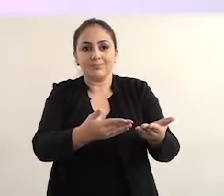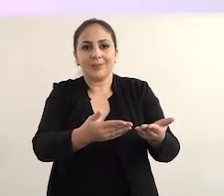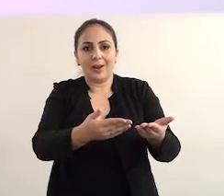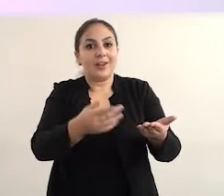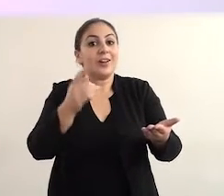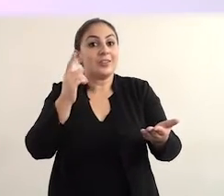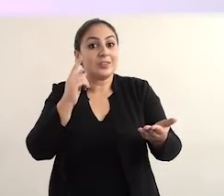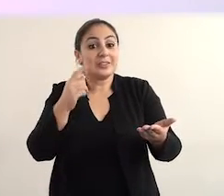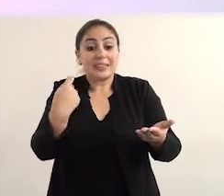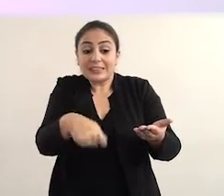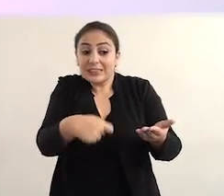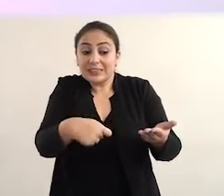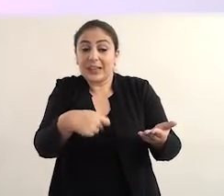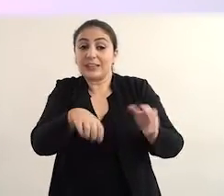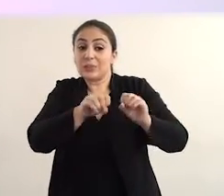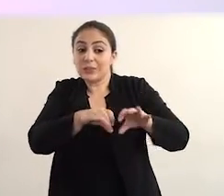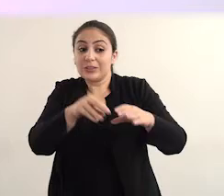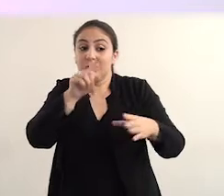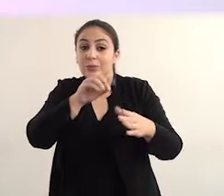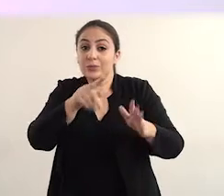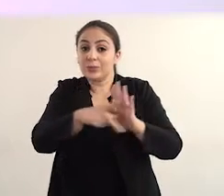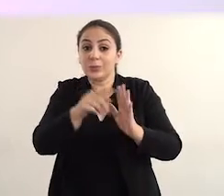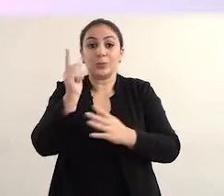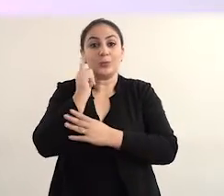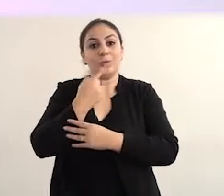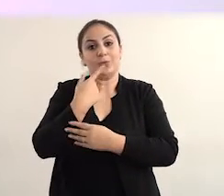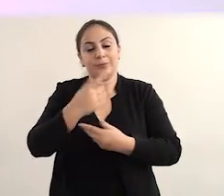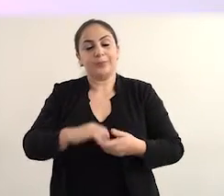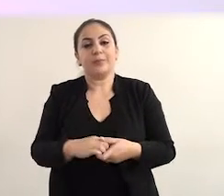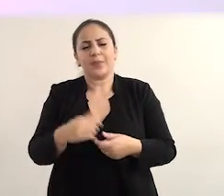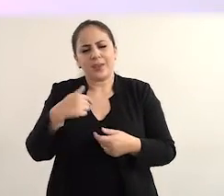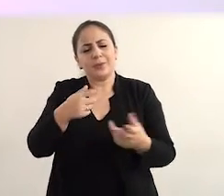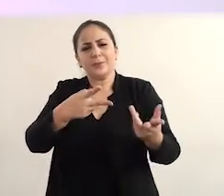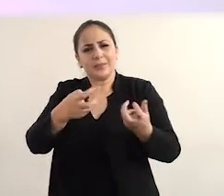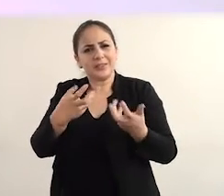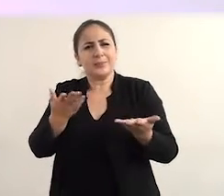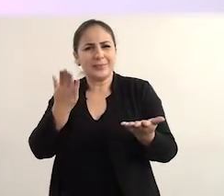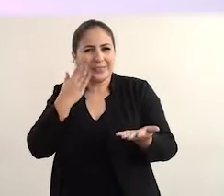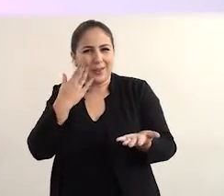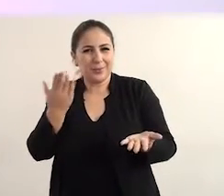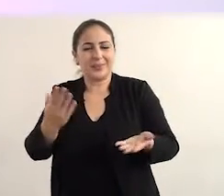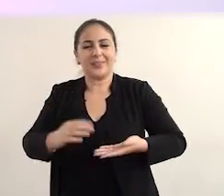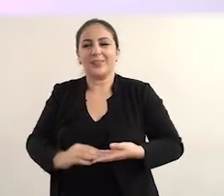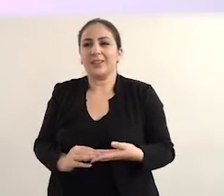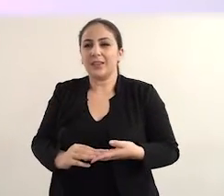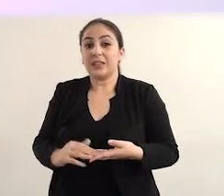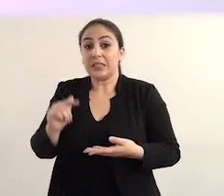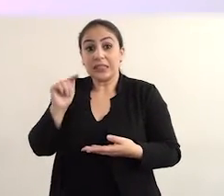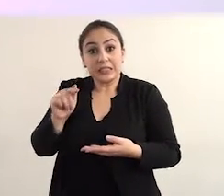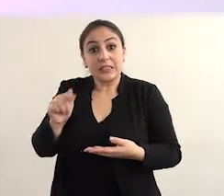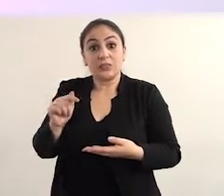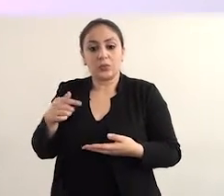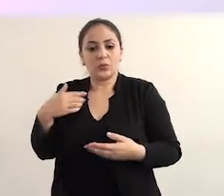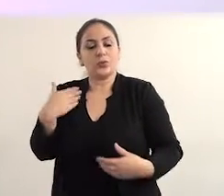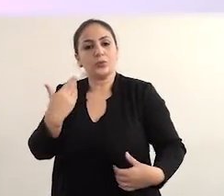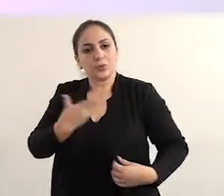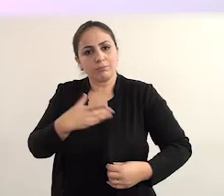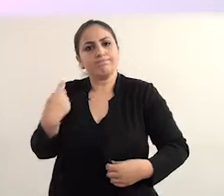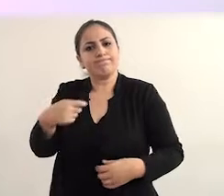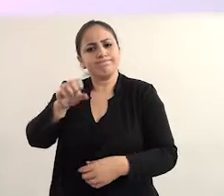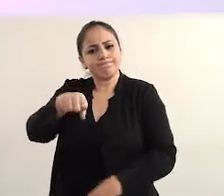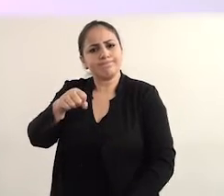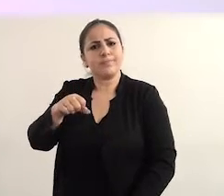específico para as necessidades educacionais dos surdos. Então, eu vejo isso, sabe? E isso tem que ter... A gente vai ter que,